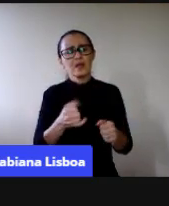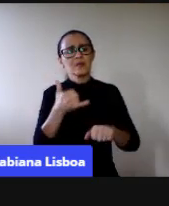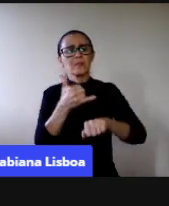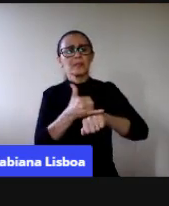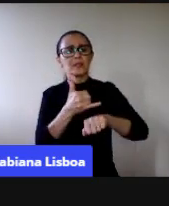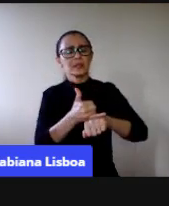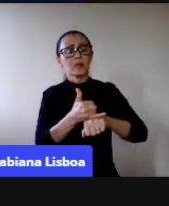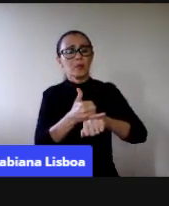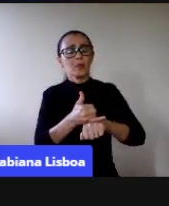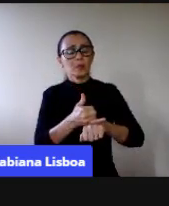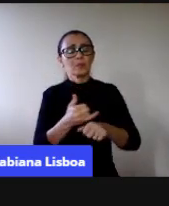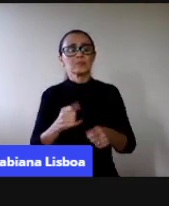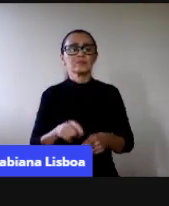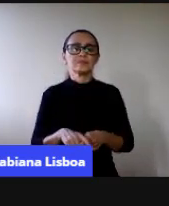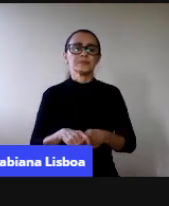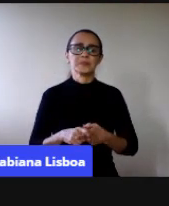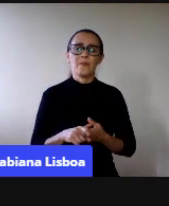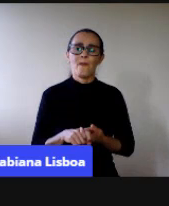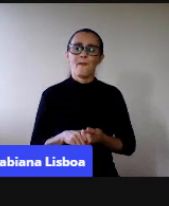é um metal.